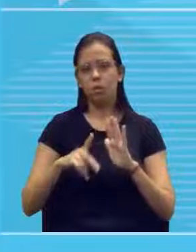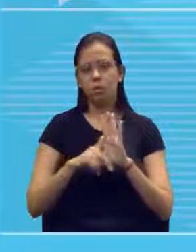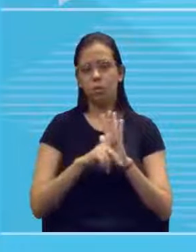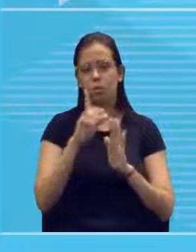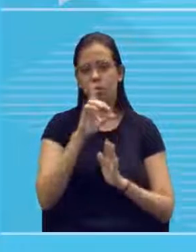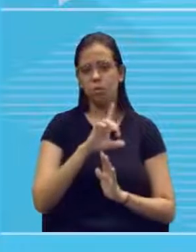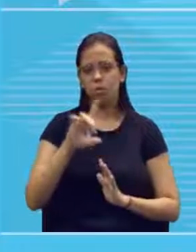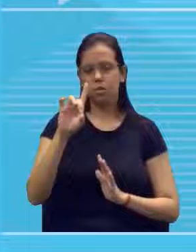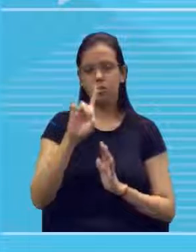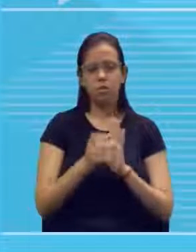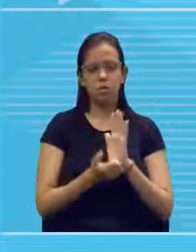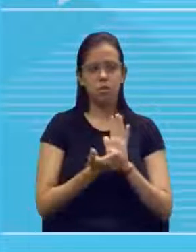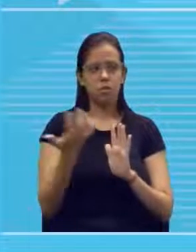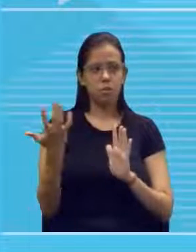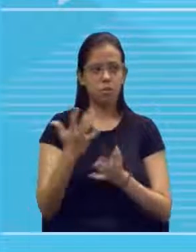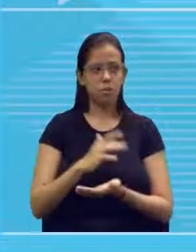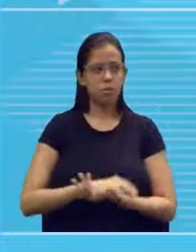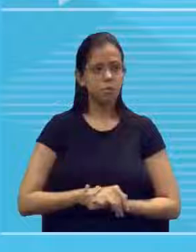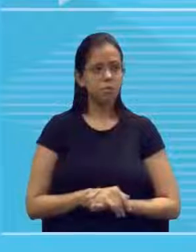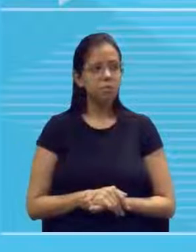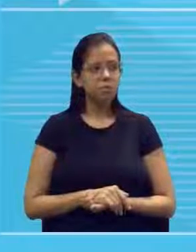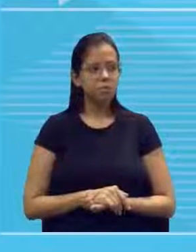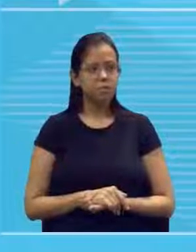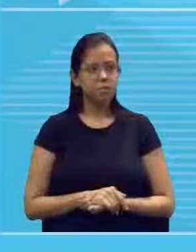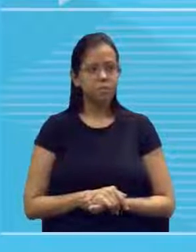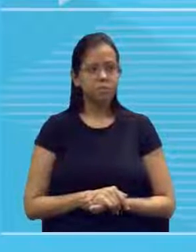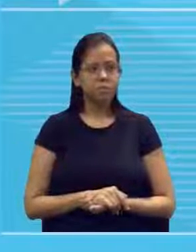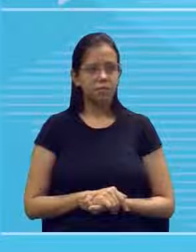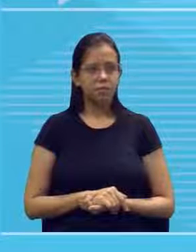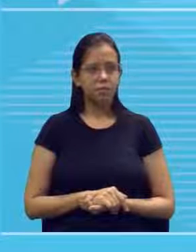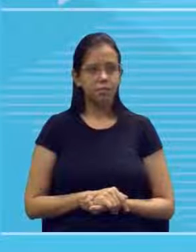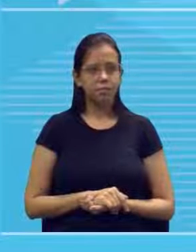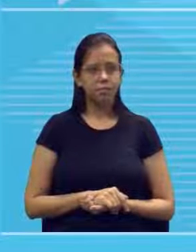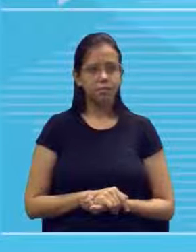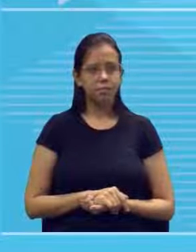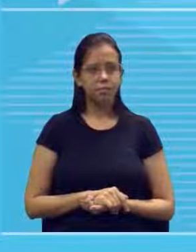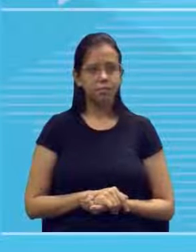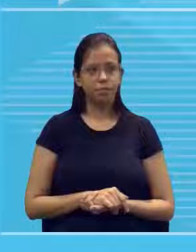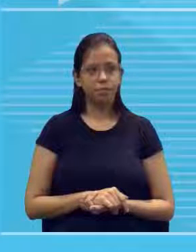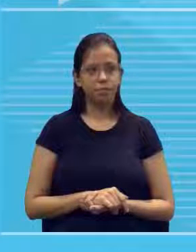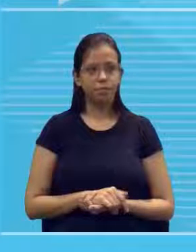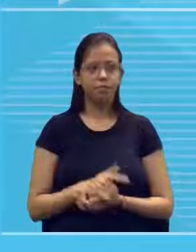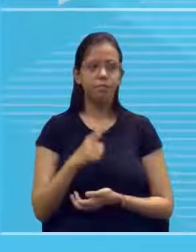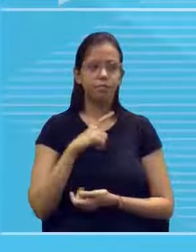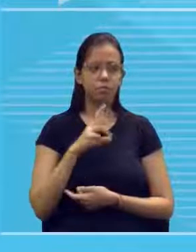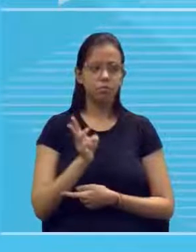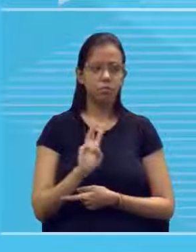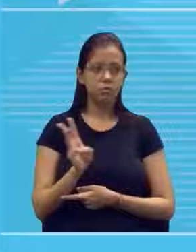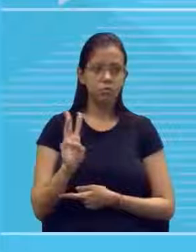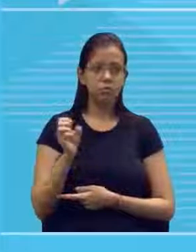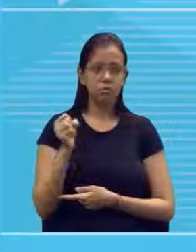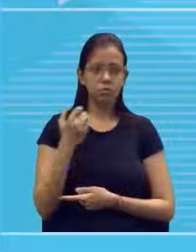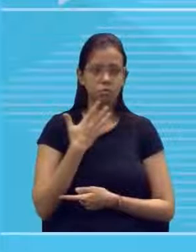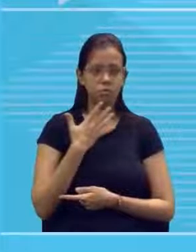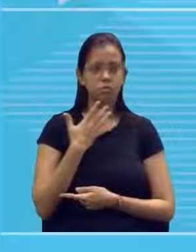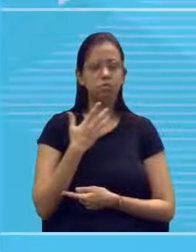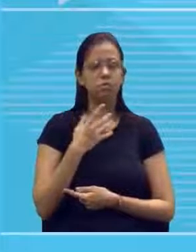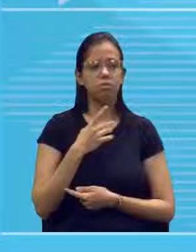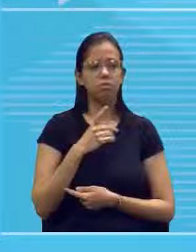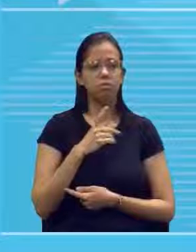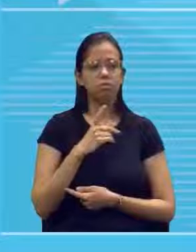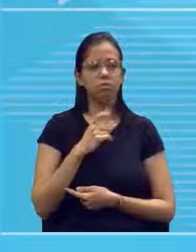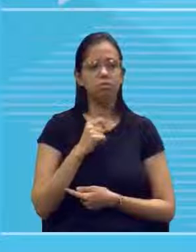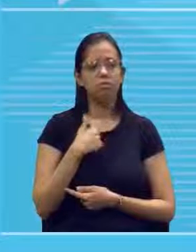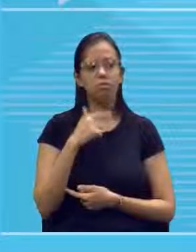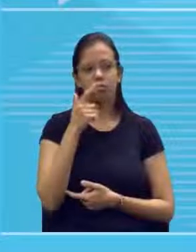Deuses né então a gente tem inclusive uns blog que ele é muito massa que foi